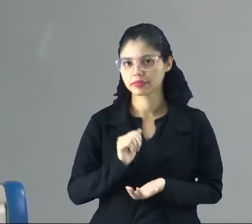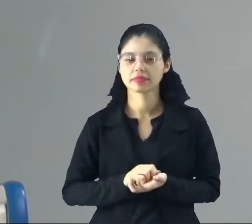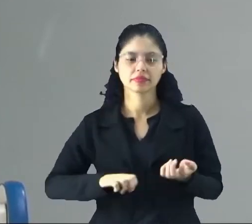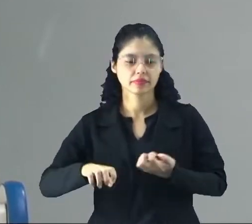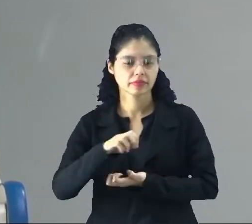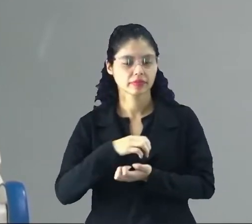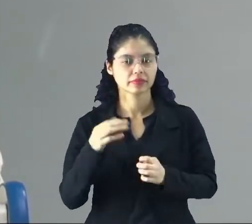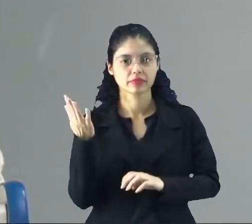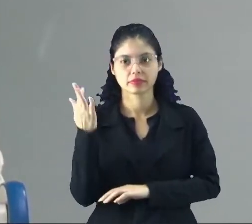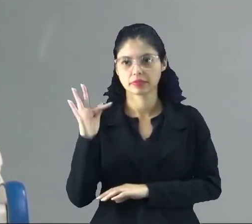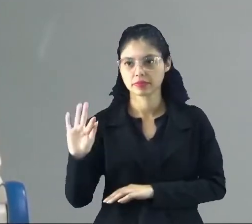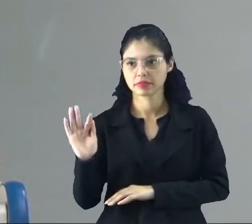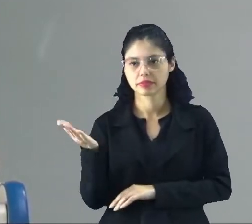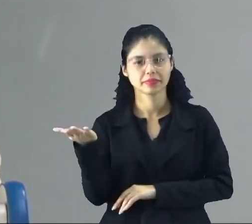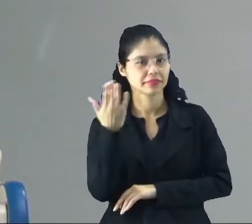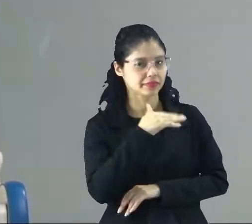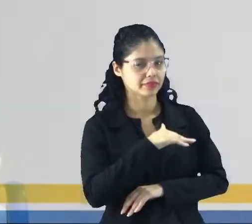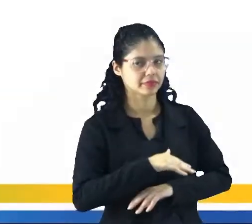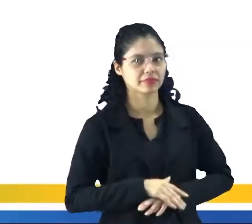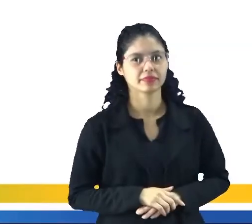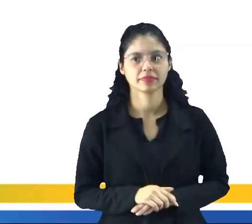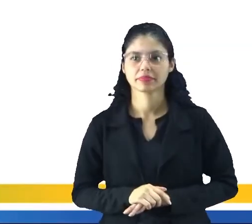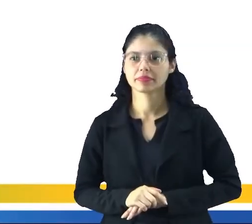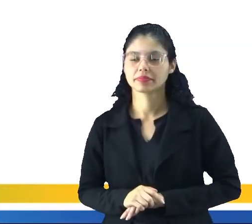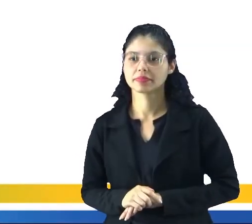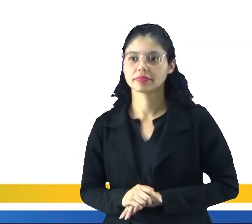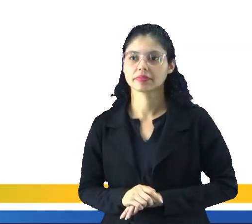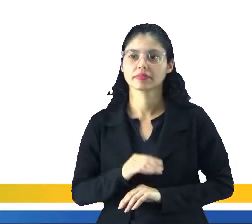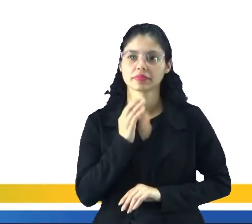Revolução Francesa. Vamos lá?